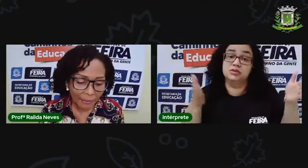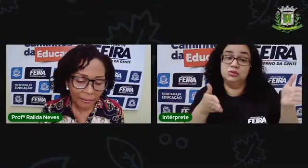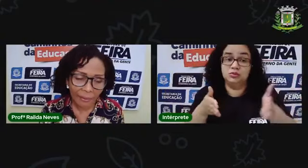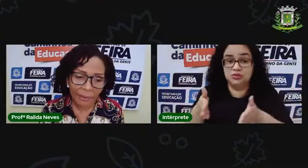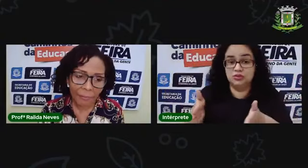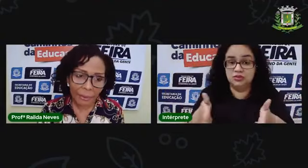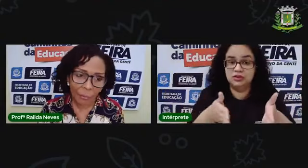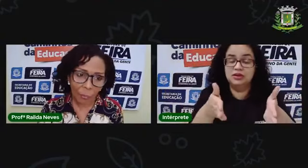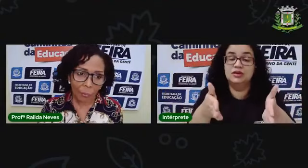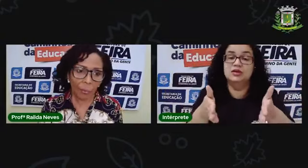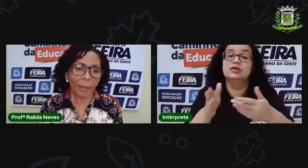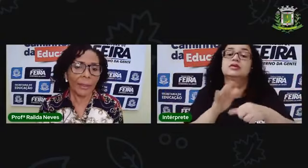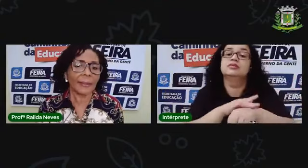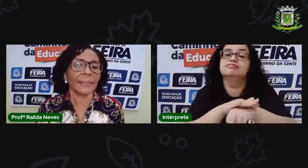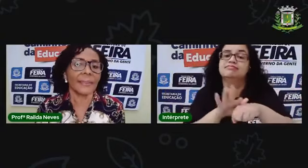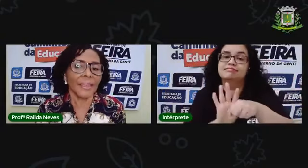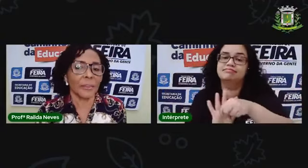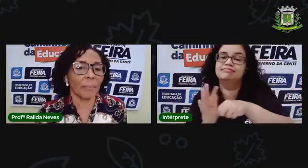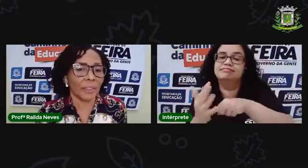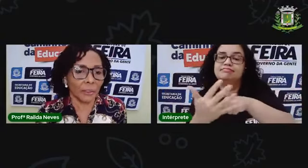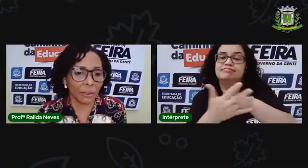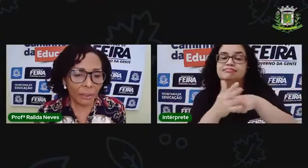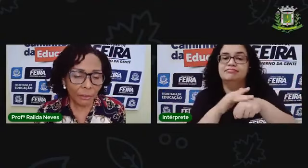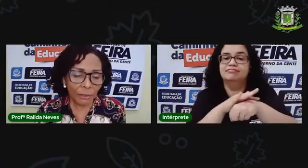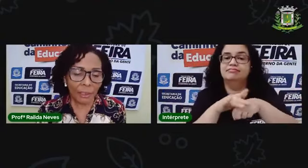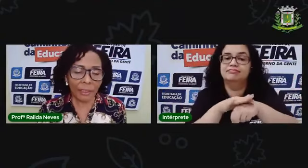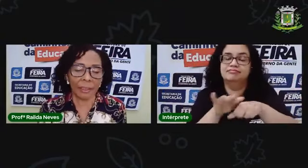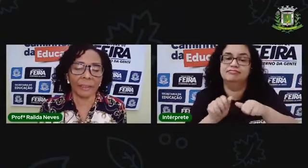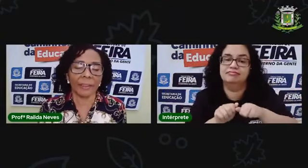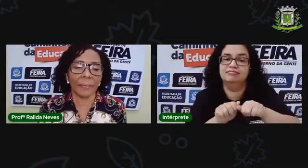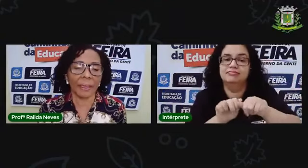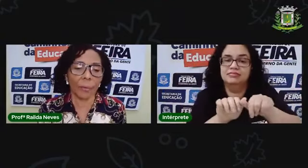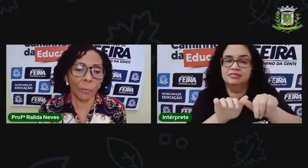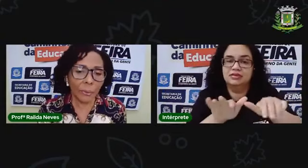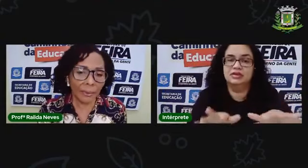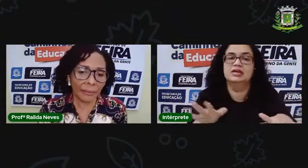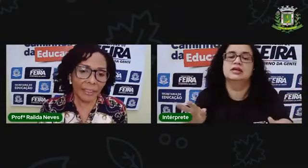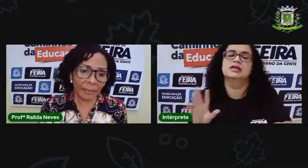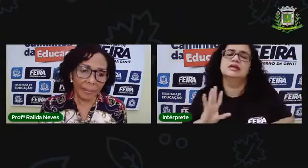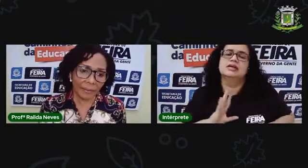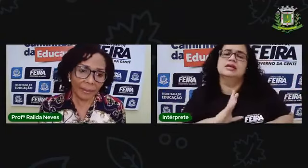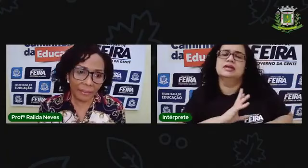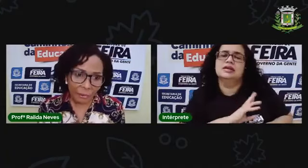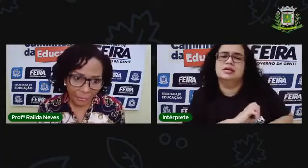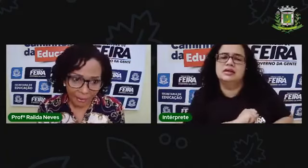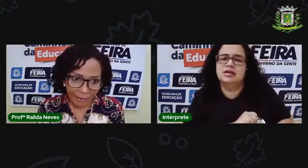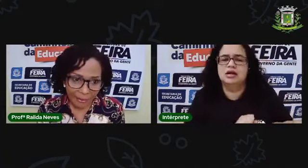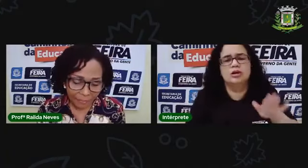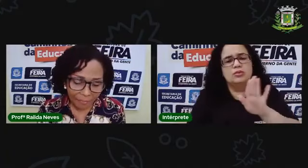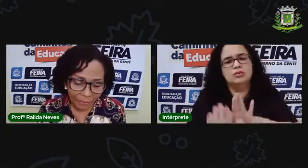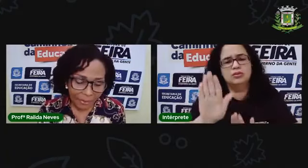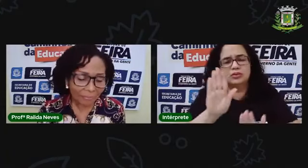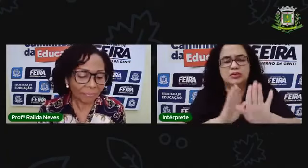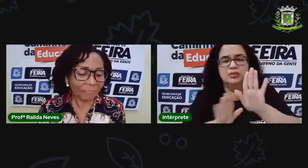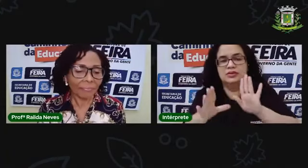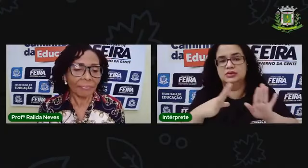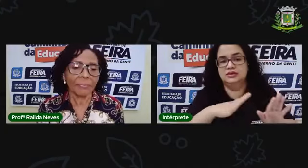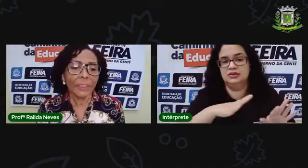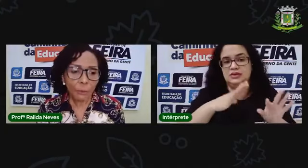período pandêmico. Está dizendo para a gente que quem ama, cuida e quem cuida à distância.